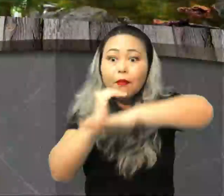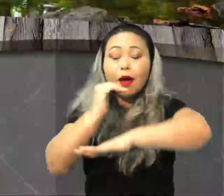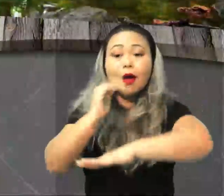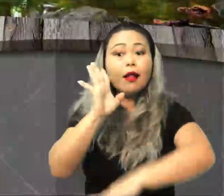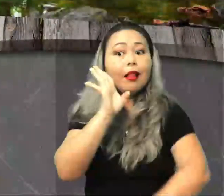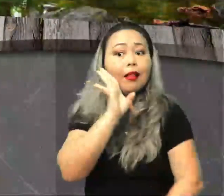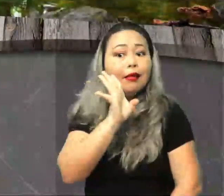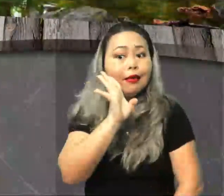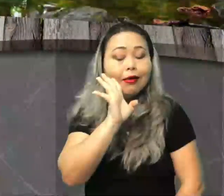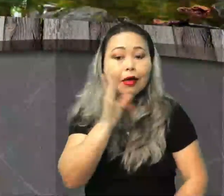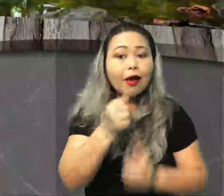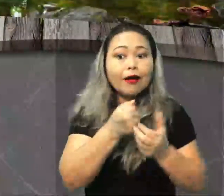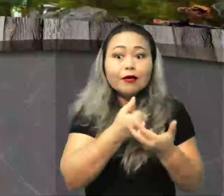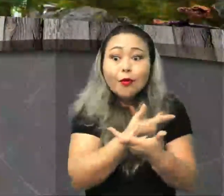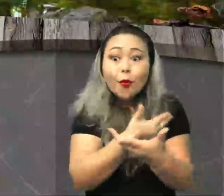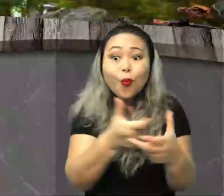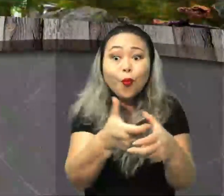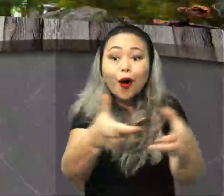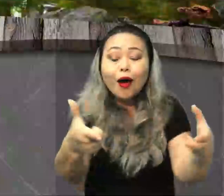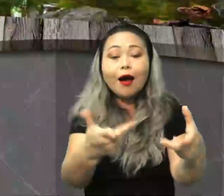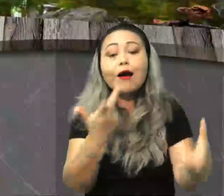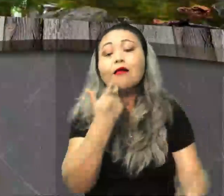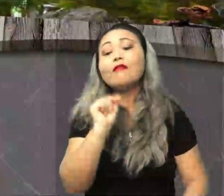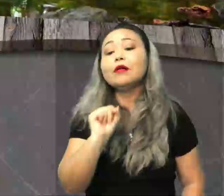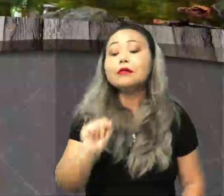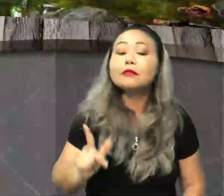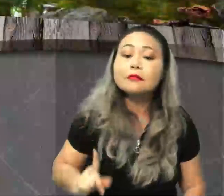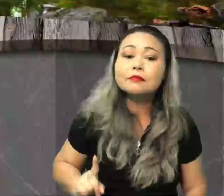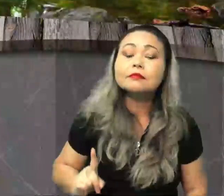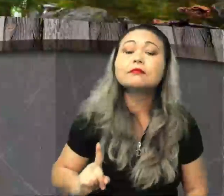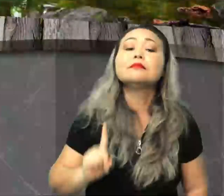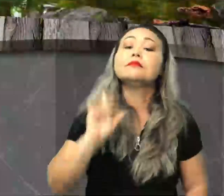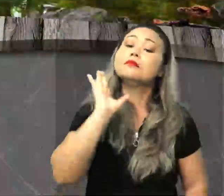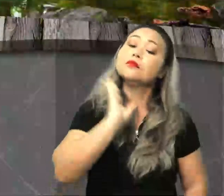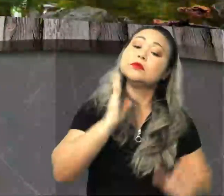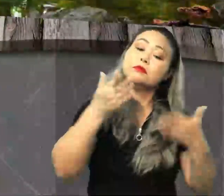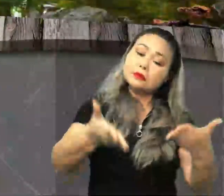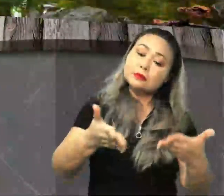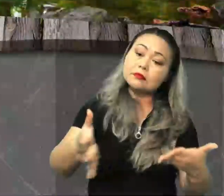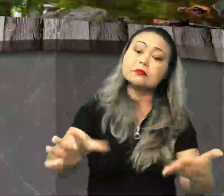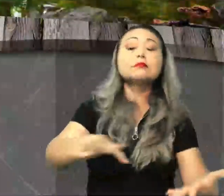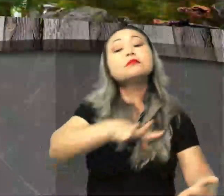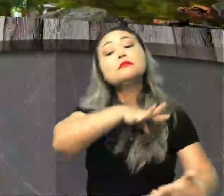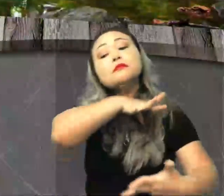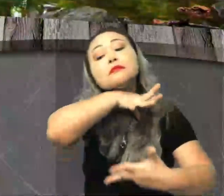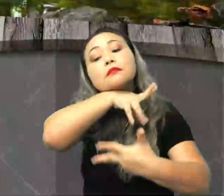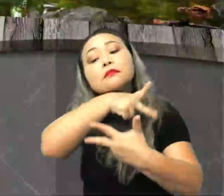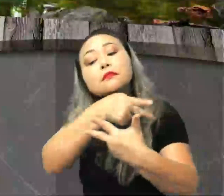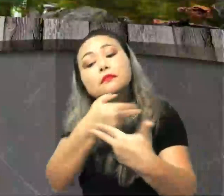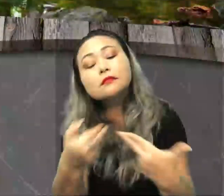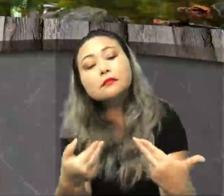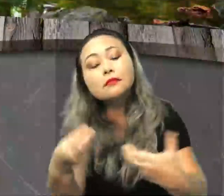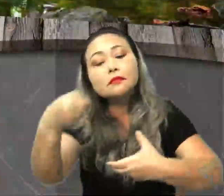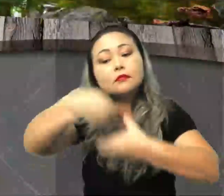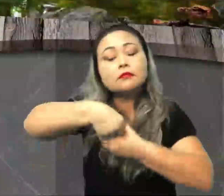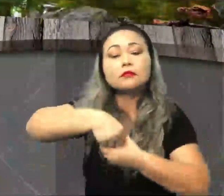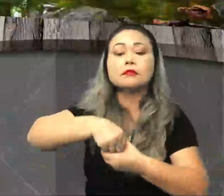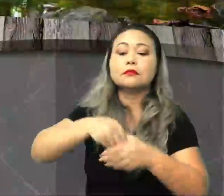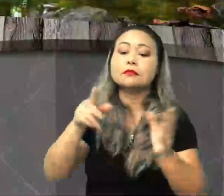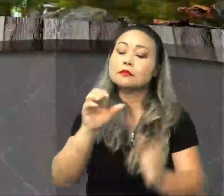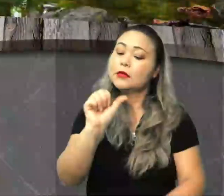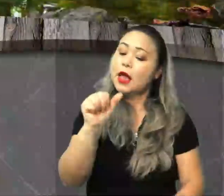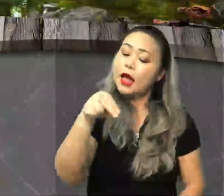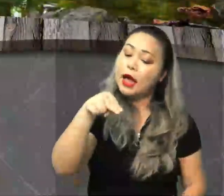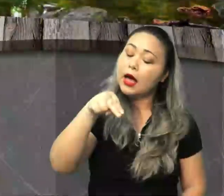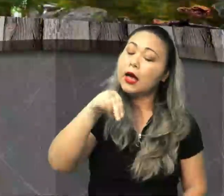muito grande, tá? E a gente está falando de quem, professora? Dos animais que fazem parte do reino